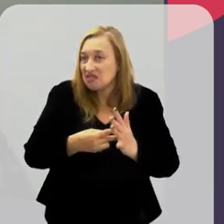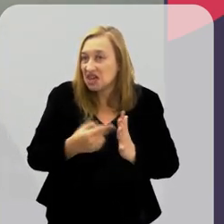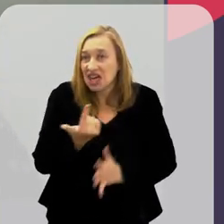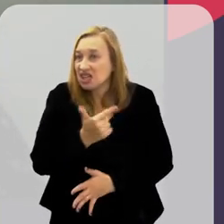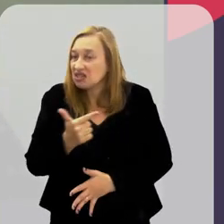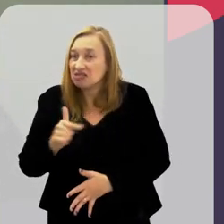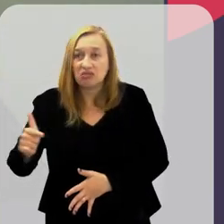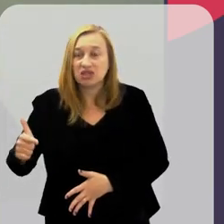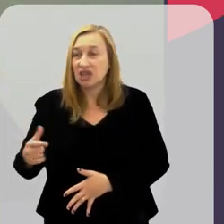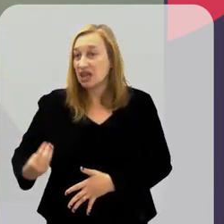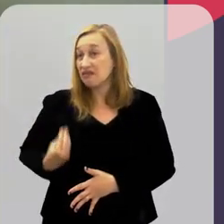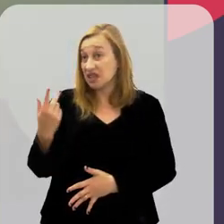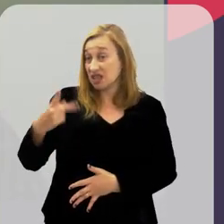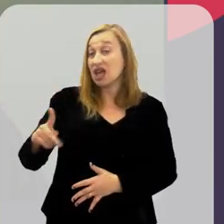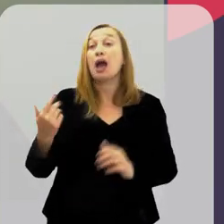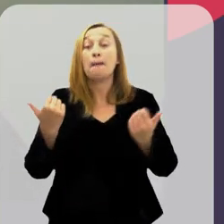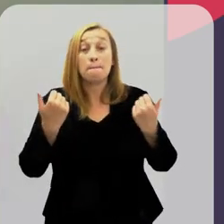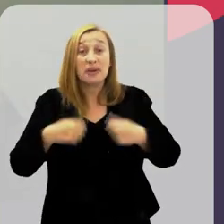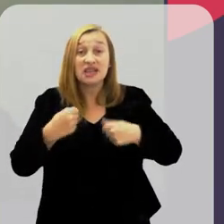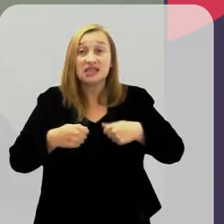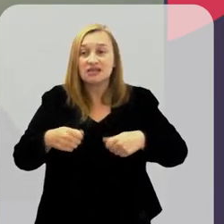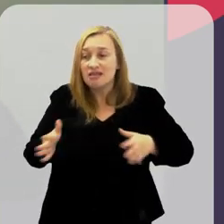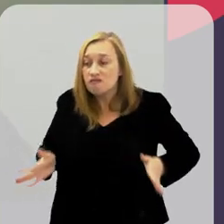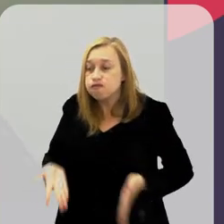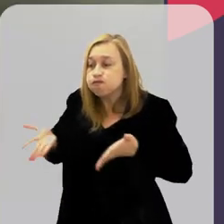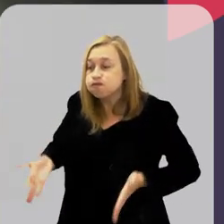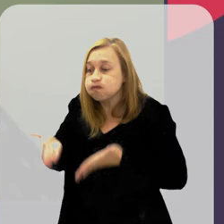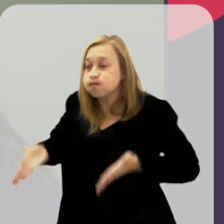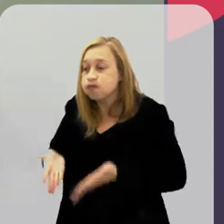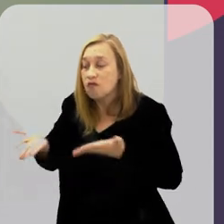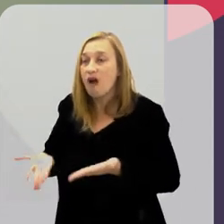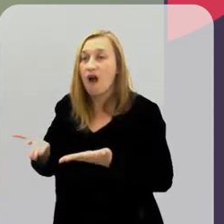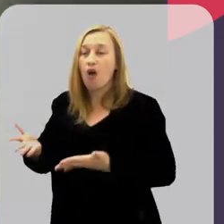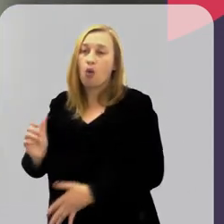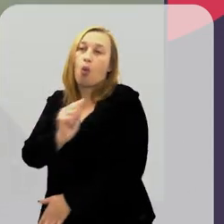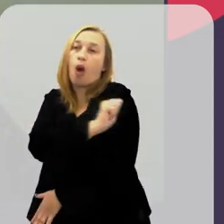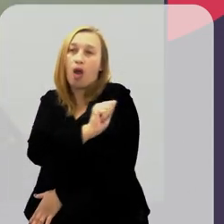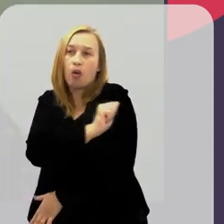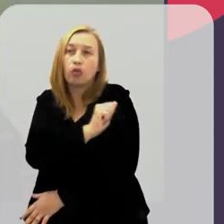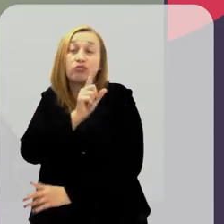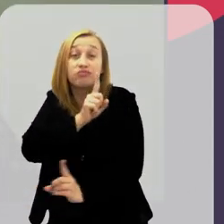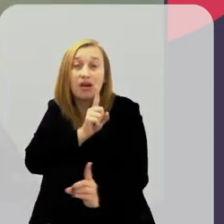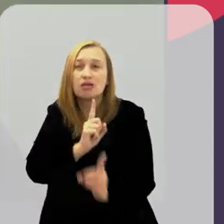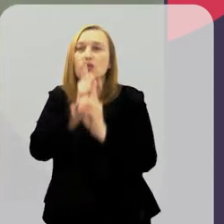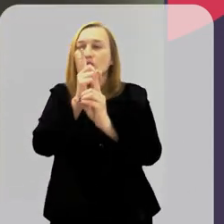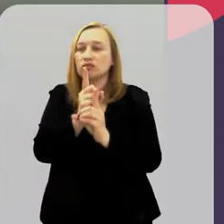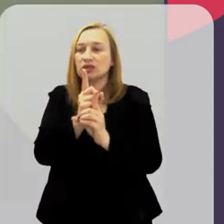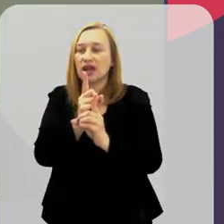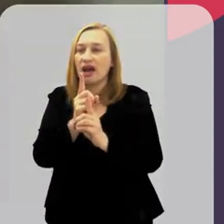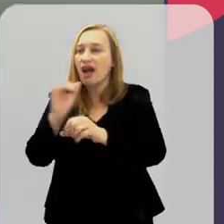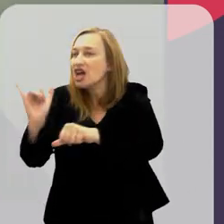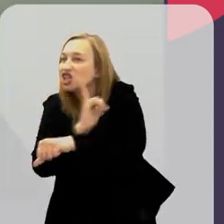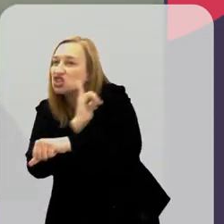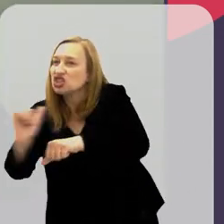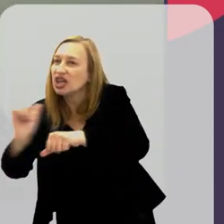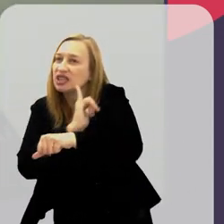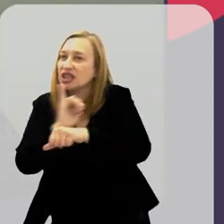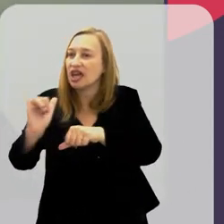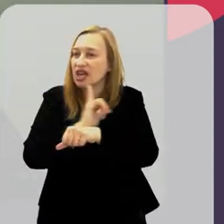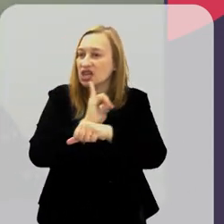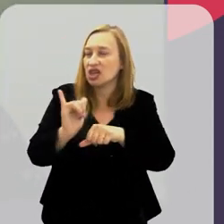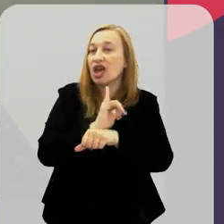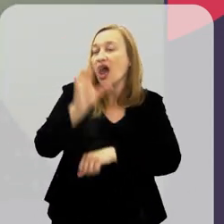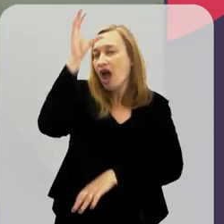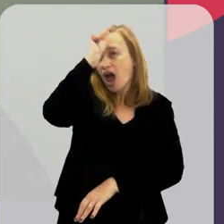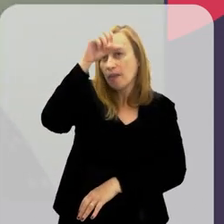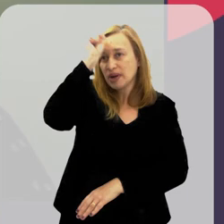ele. Então, a gente precisa criar esse sentido, dar ferramentas para o aluno, para ele encontrar esse